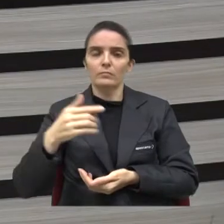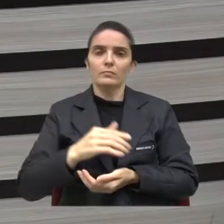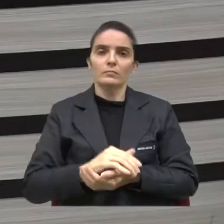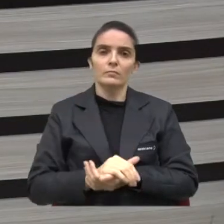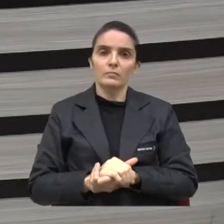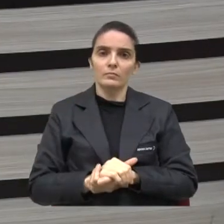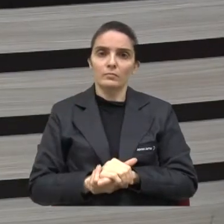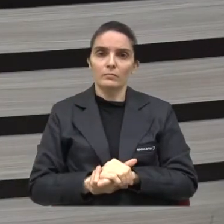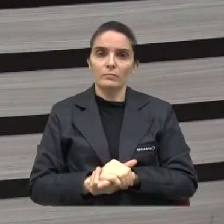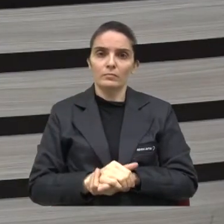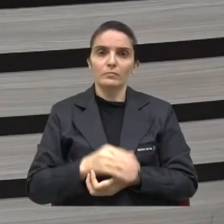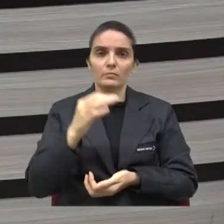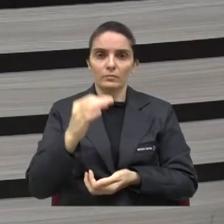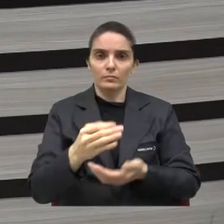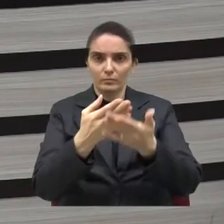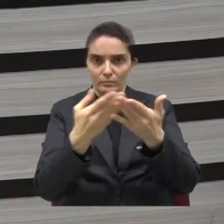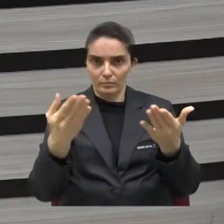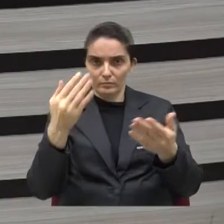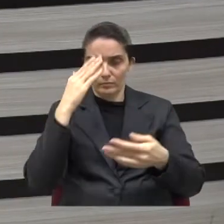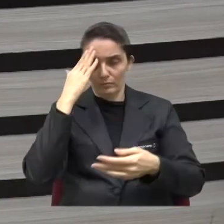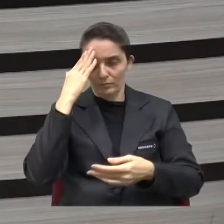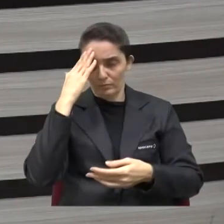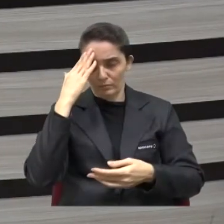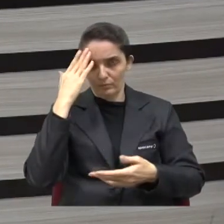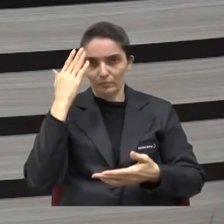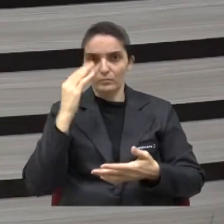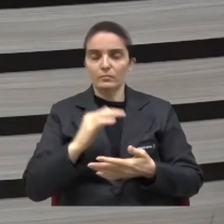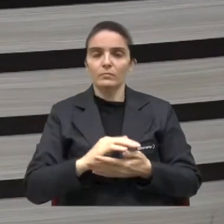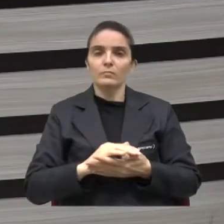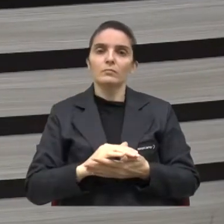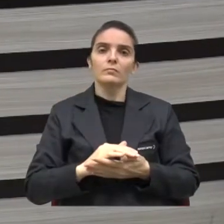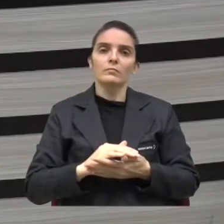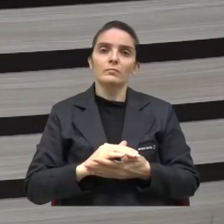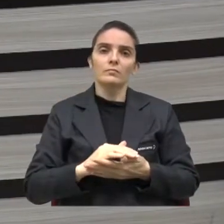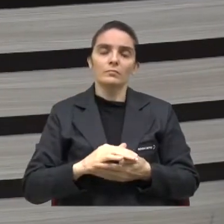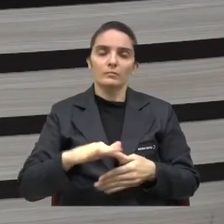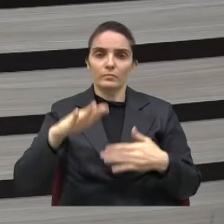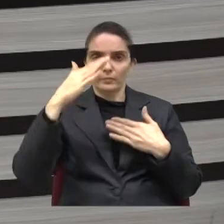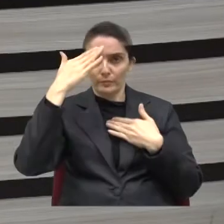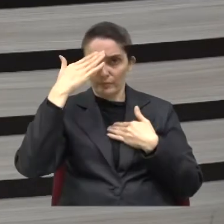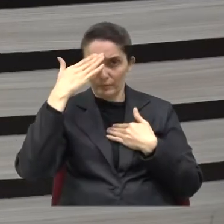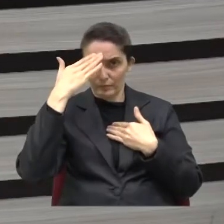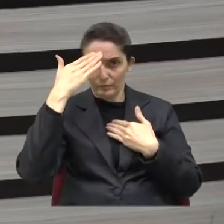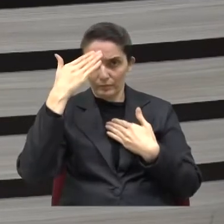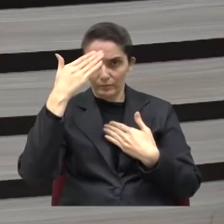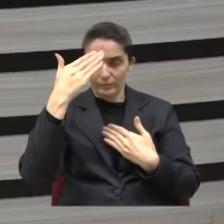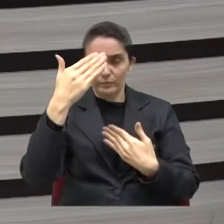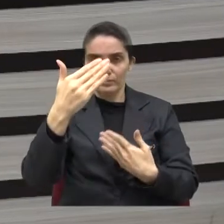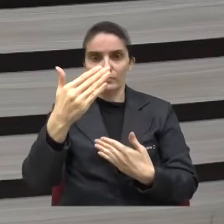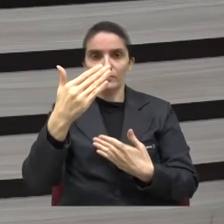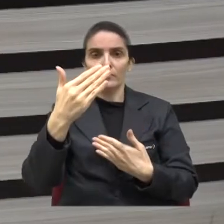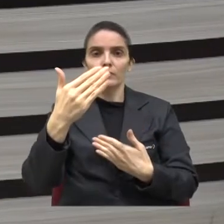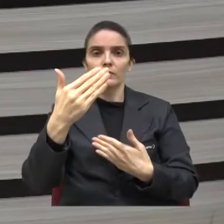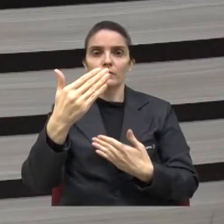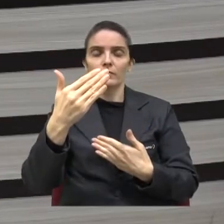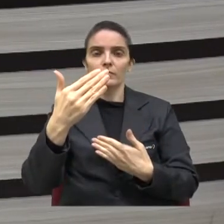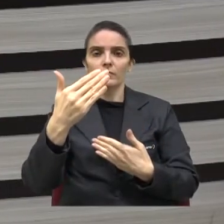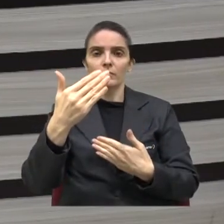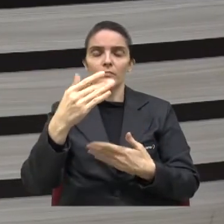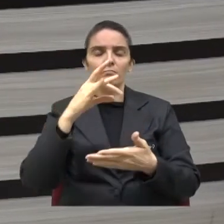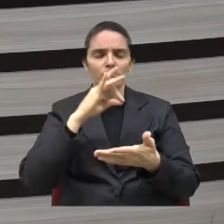2662-2018. Certa do entendimento e compreensão de Vossa Excelência, apresento nesse ensejo meus protestos